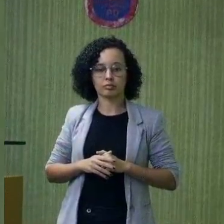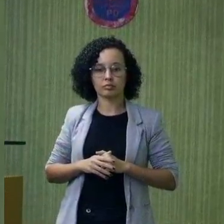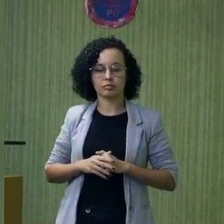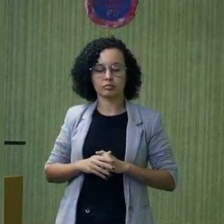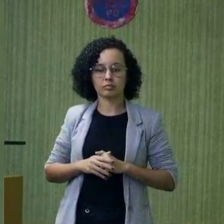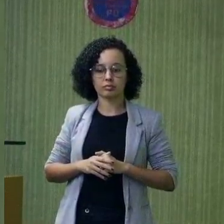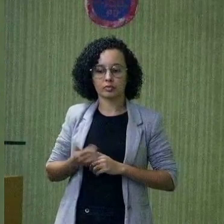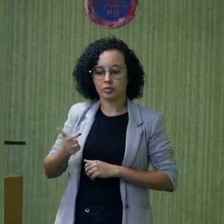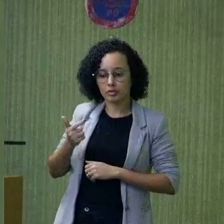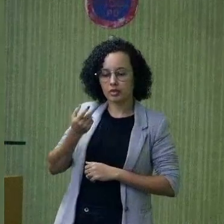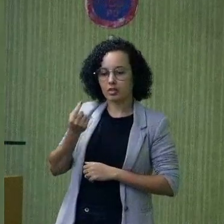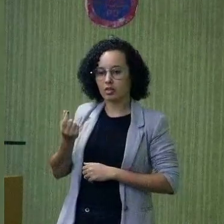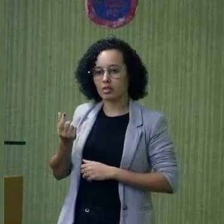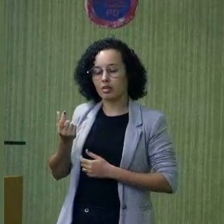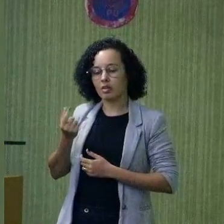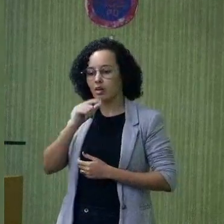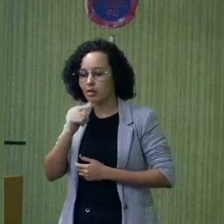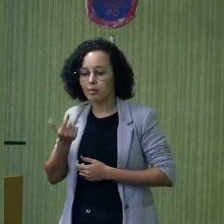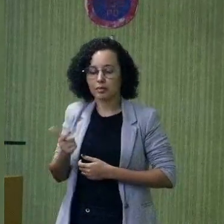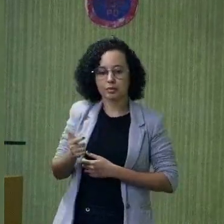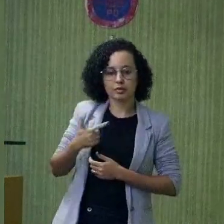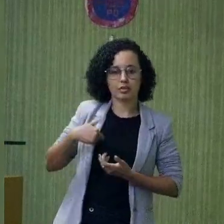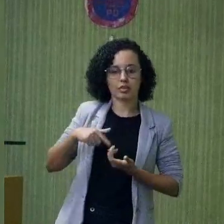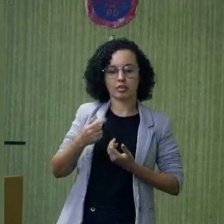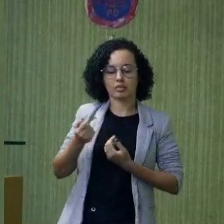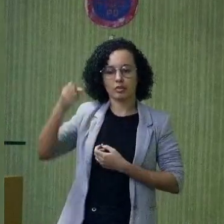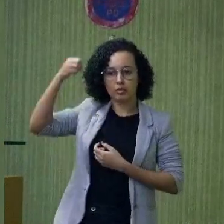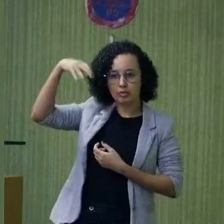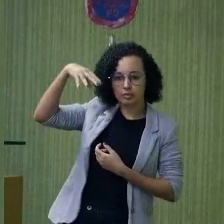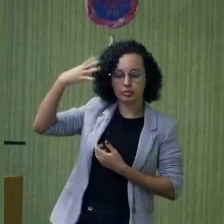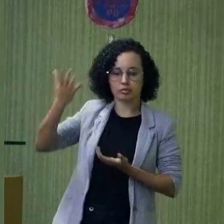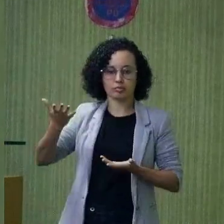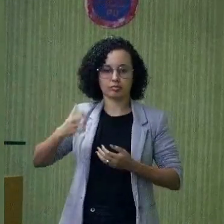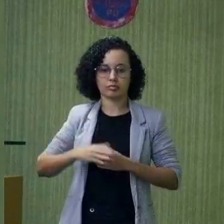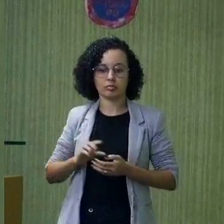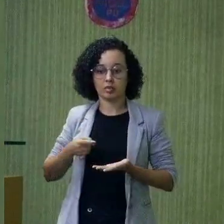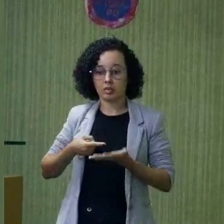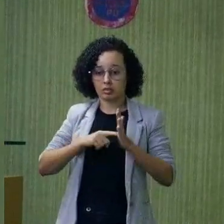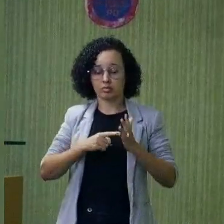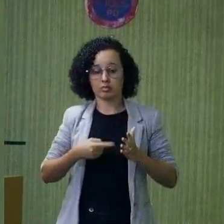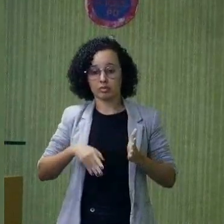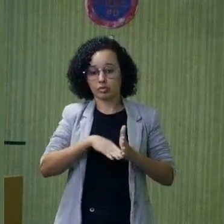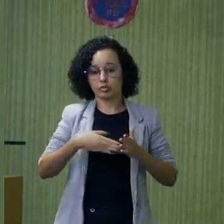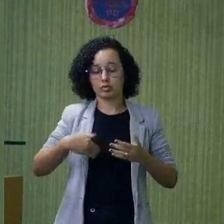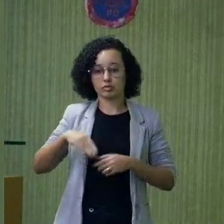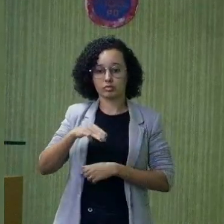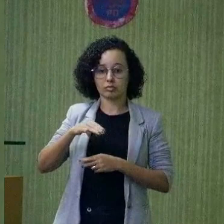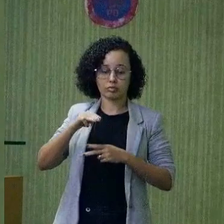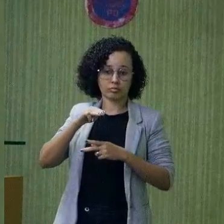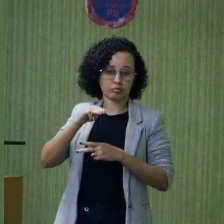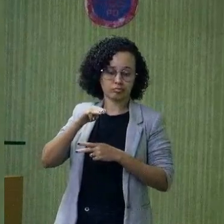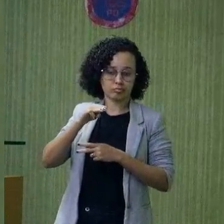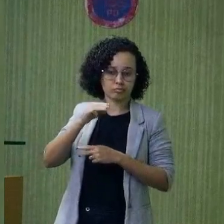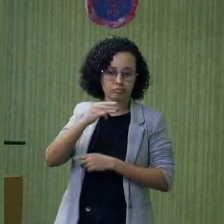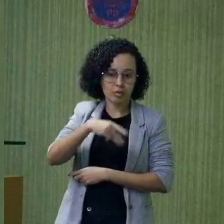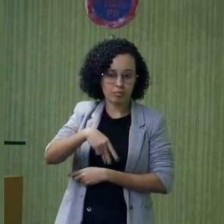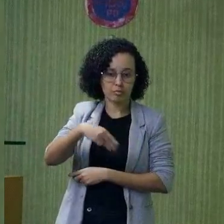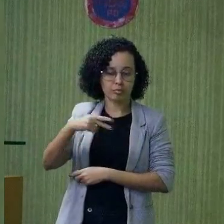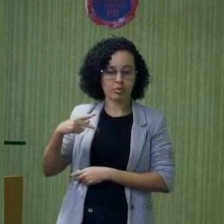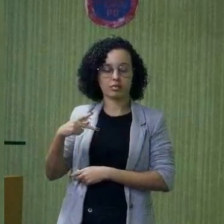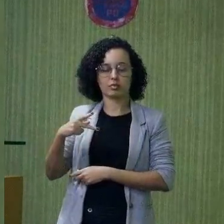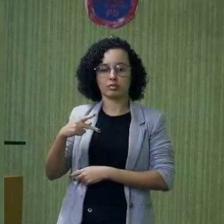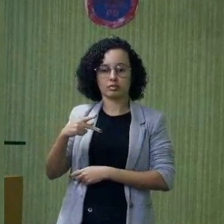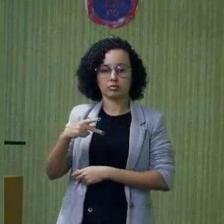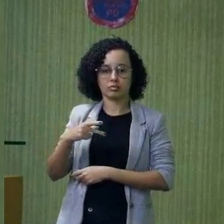estamos sem água estamos sem luz e as essa denúncia chega no Ministério Público Então a gente tem que tentar dar um jeito de resolver aquilo